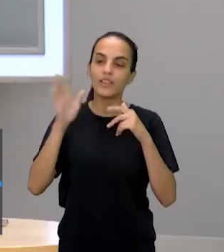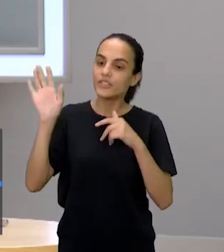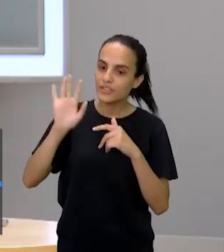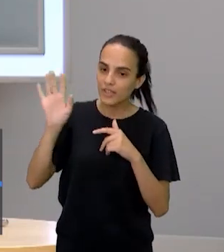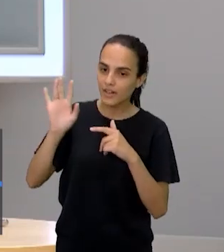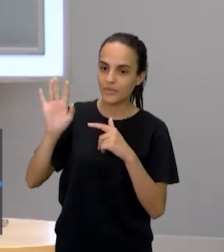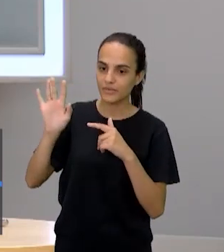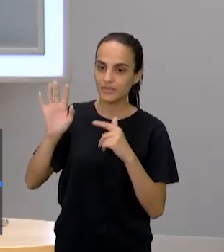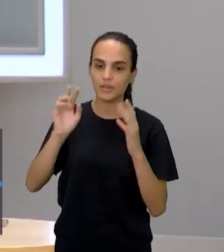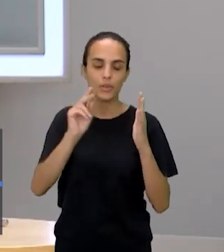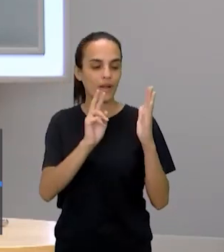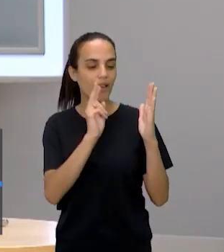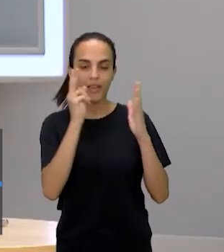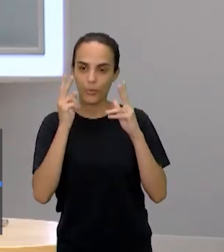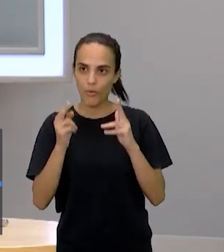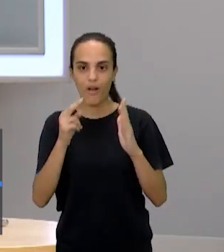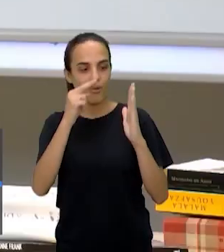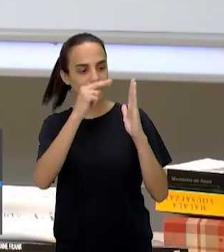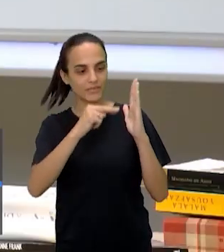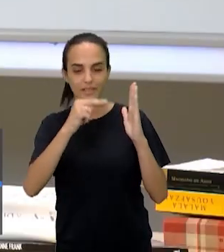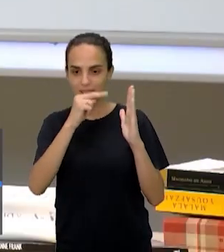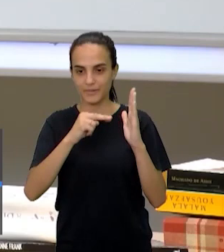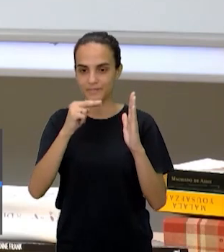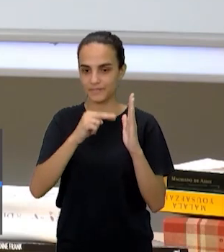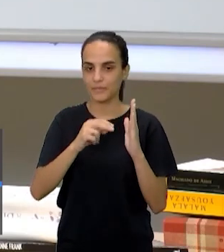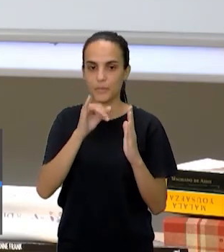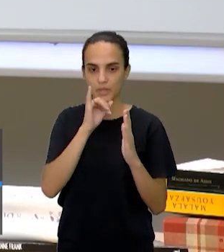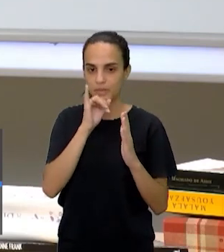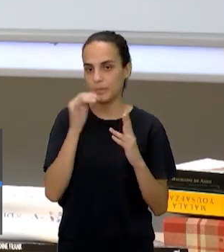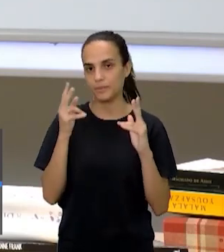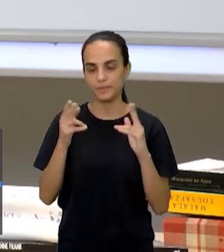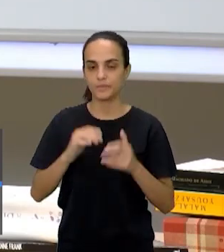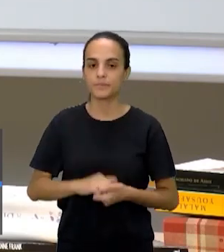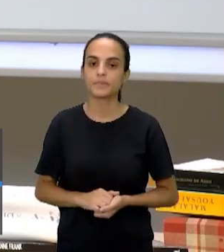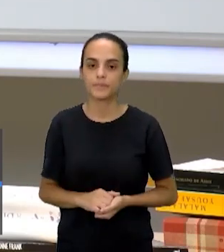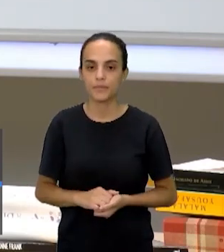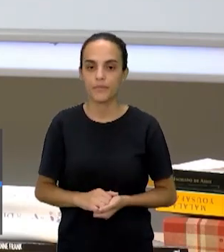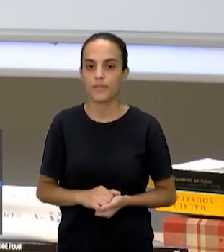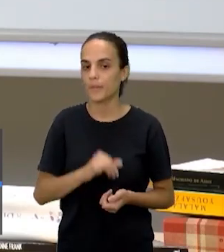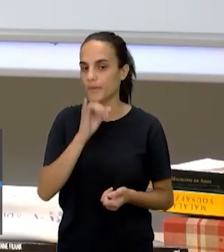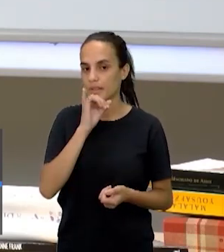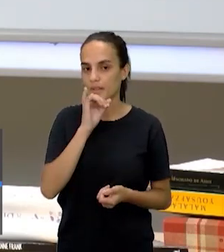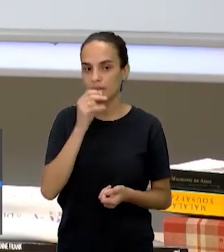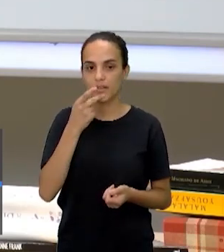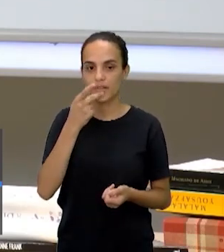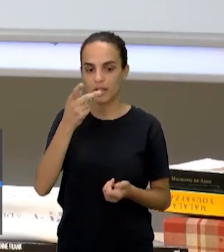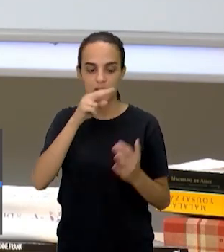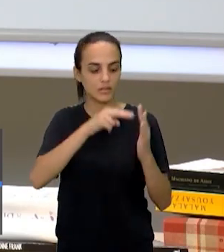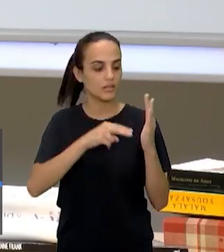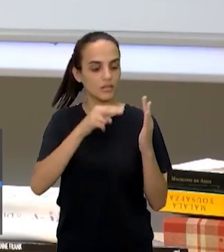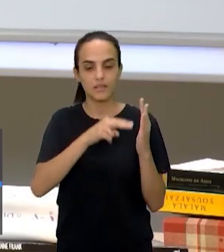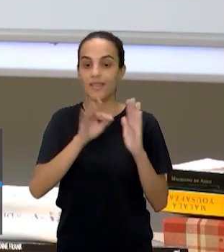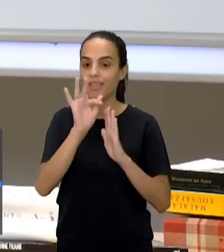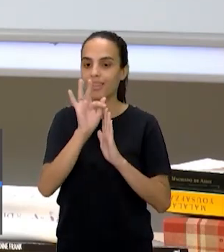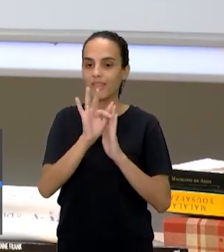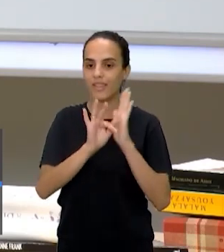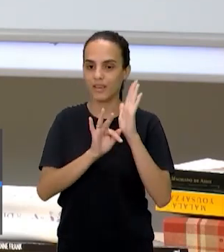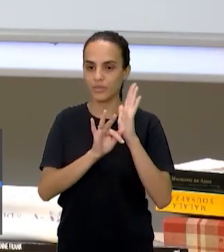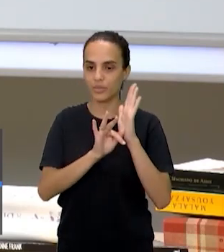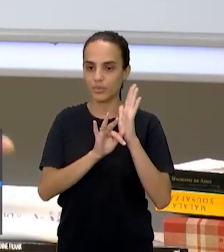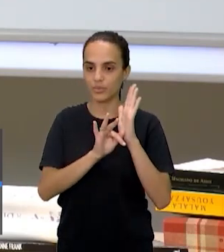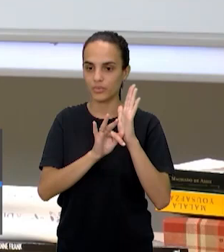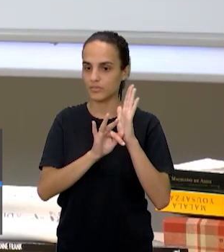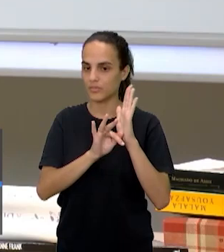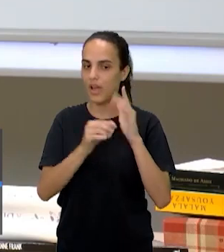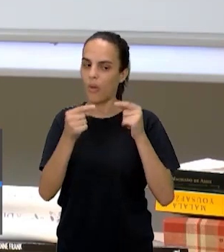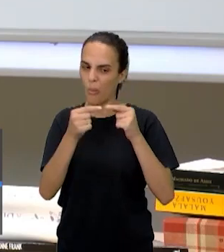é interpretar, né? E conversar. É interessante o que você falou, Mauro, porque quando a gente fala de leitura, o pessoal pensa assim em texto, né? Escrito,